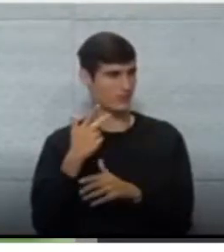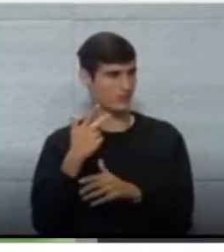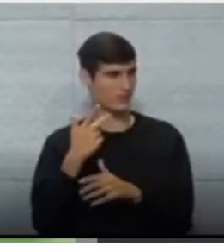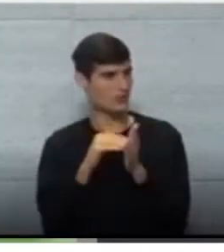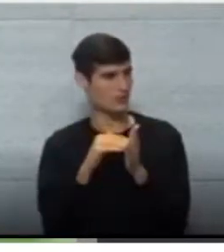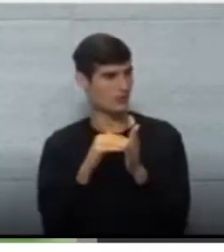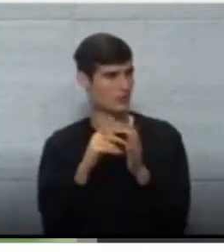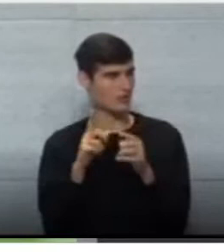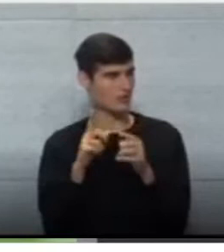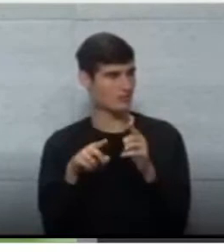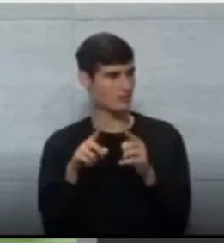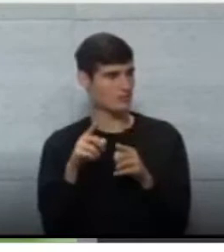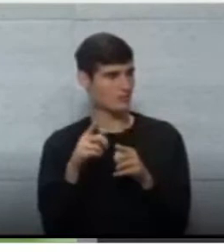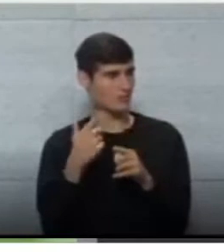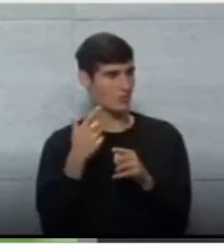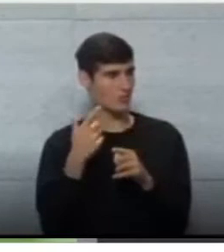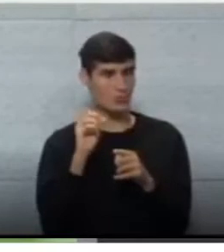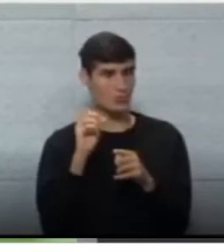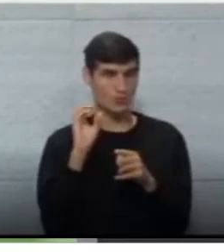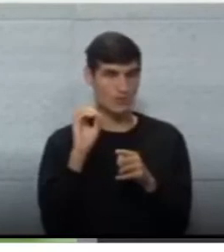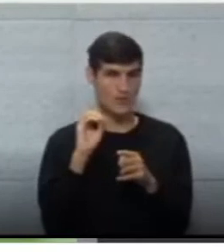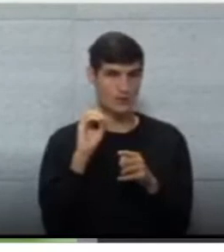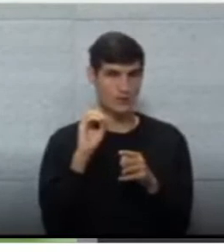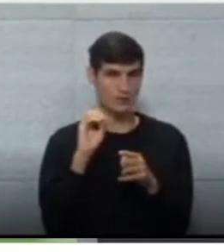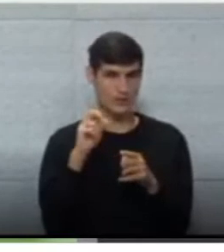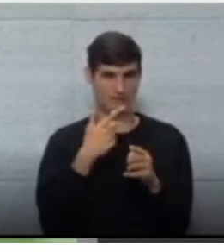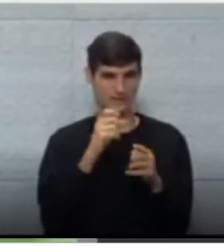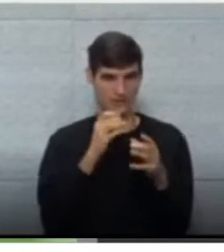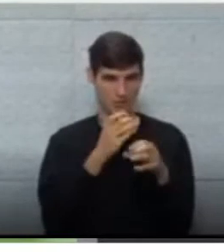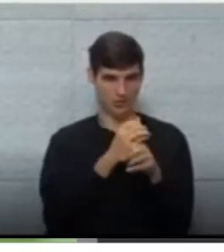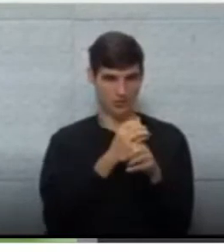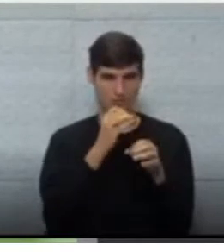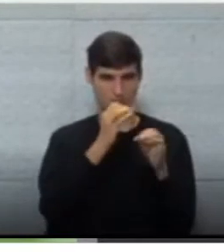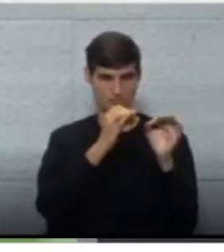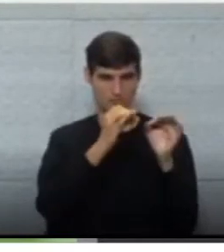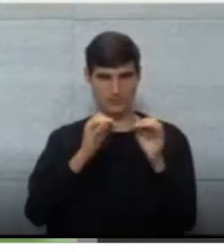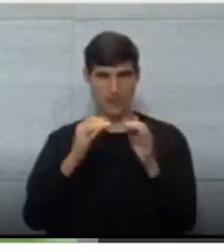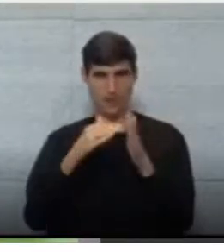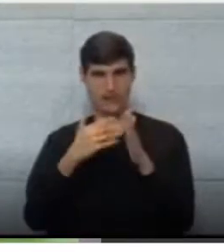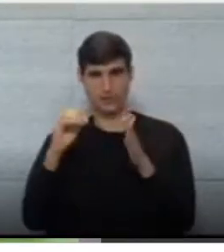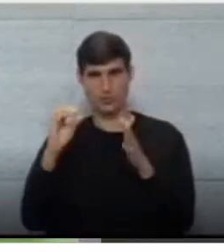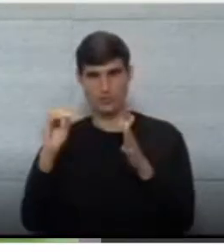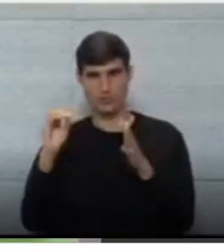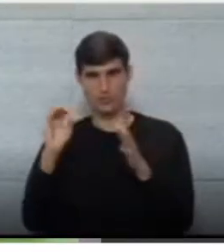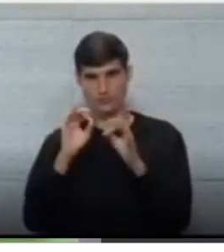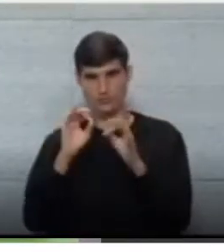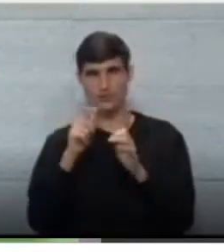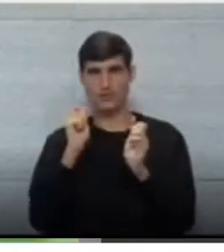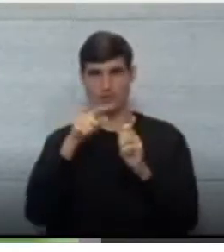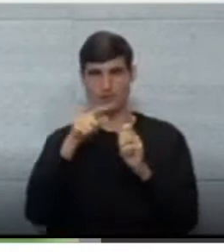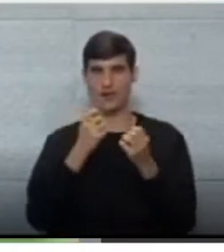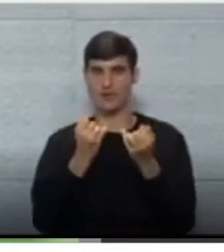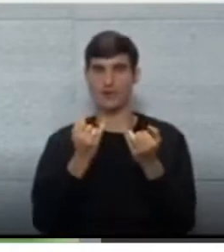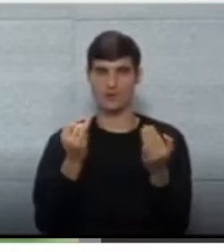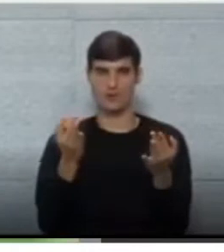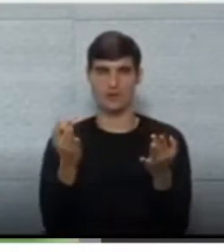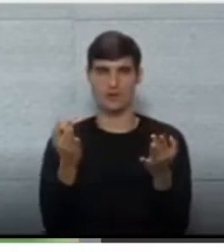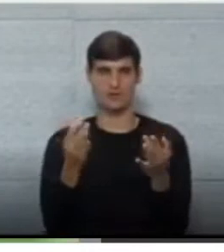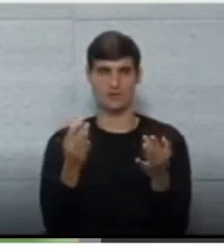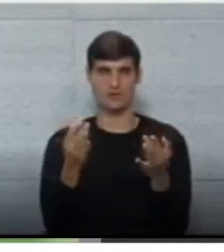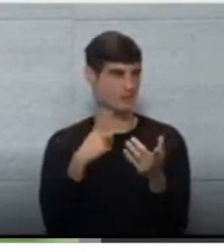colônias, entre 30 para alguns autores e 200 colônias é melhor para você fazer essa contagem. Então, teoricamente, nós